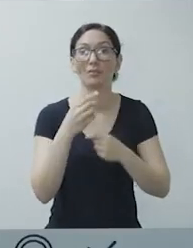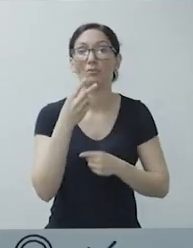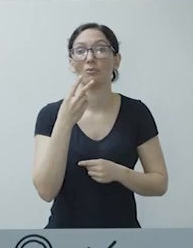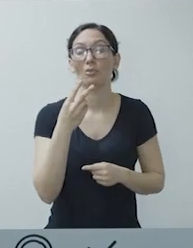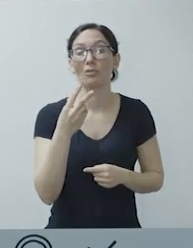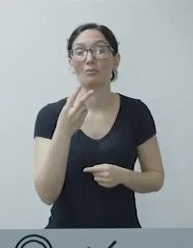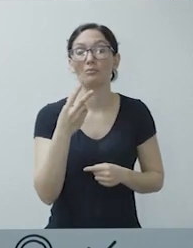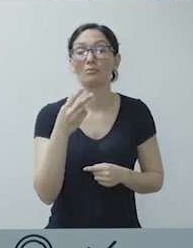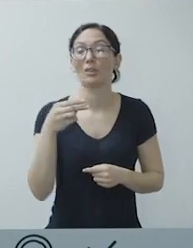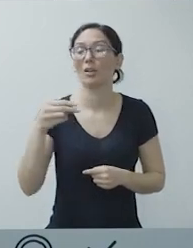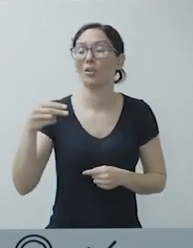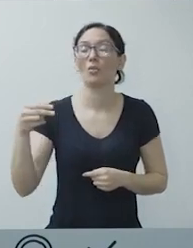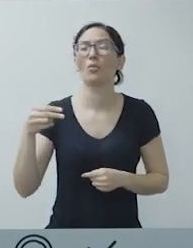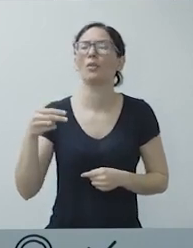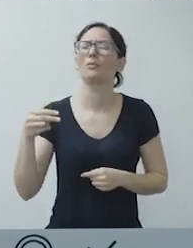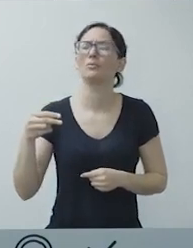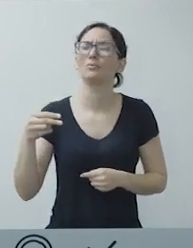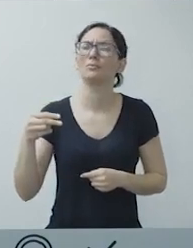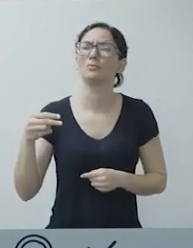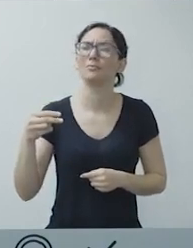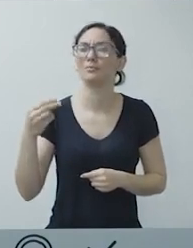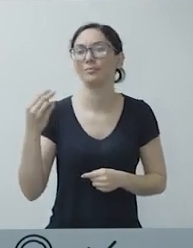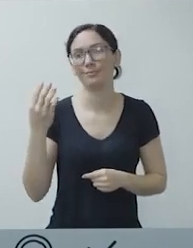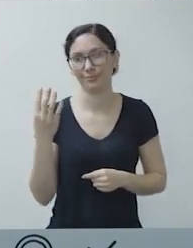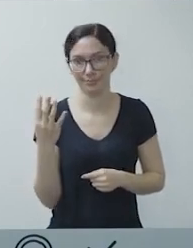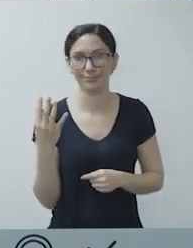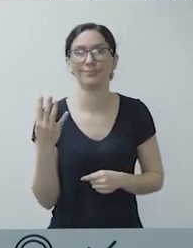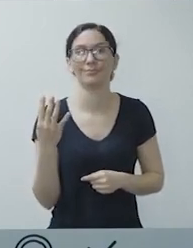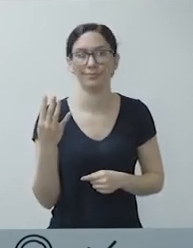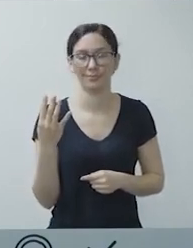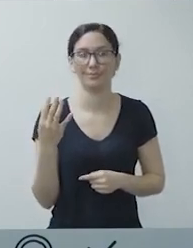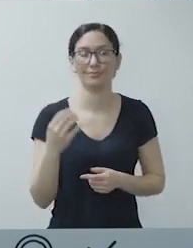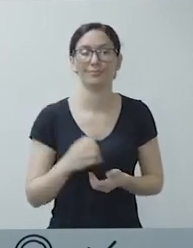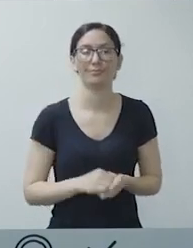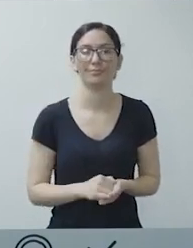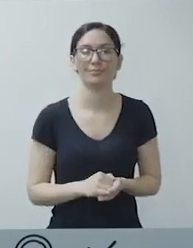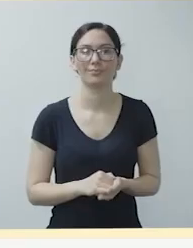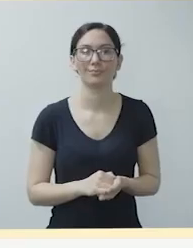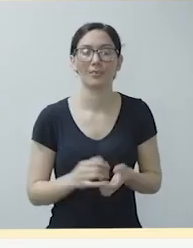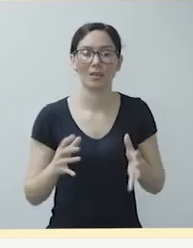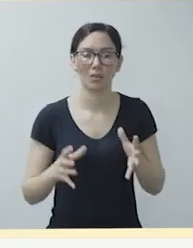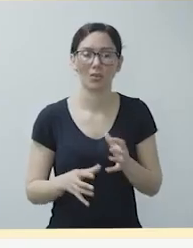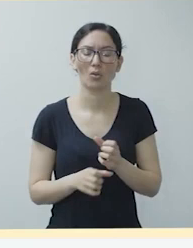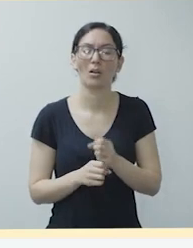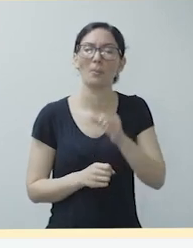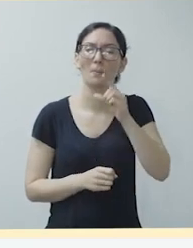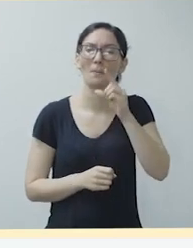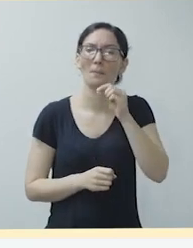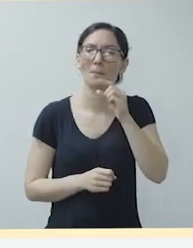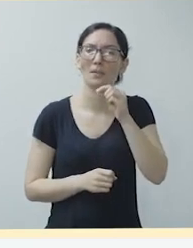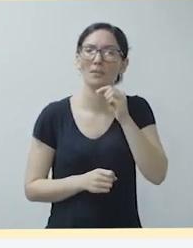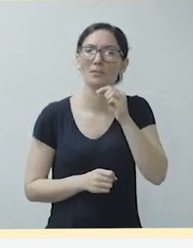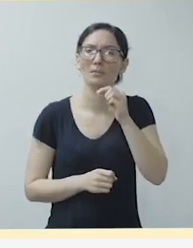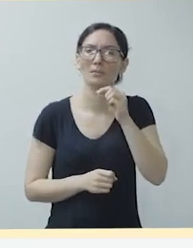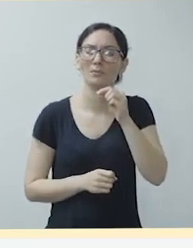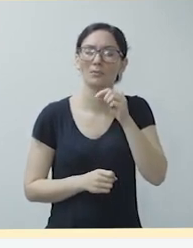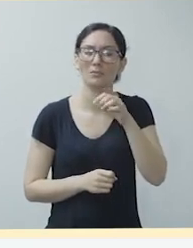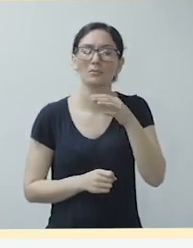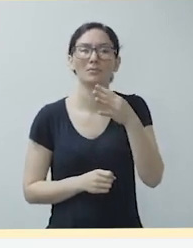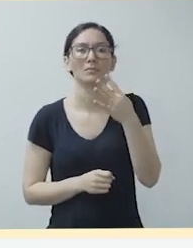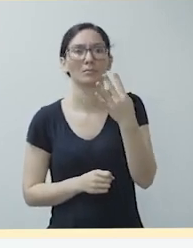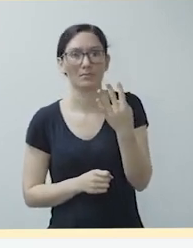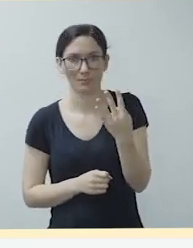vezes 2 é igual a 4. Então, o total de passarinhos